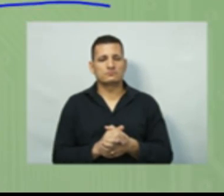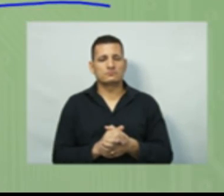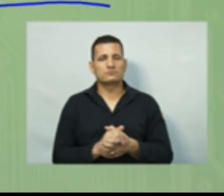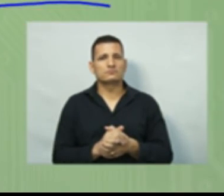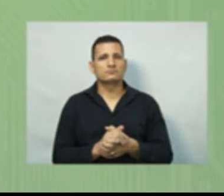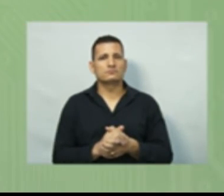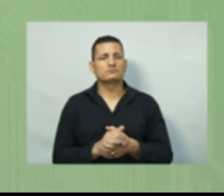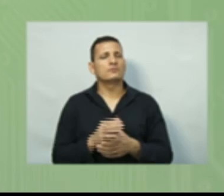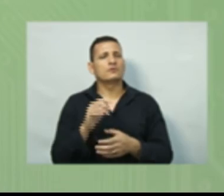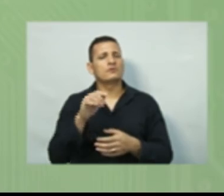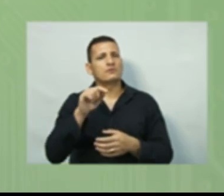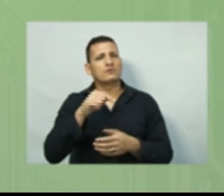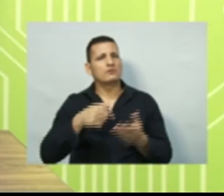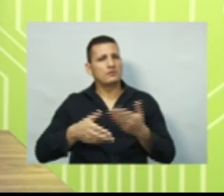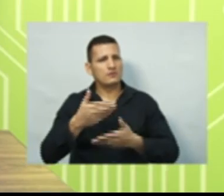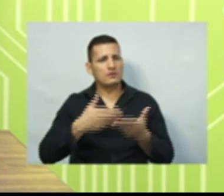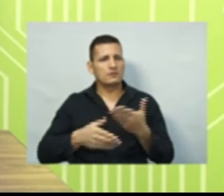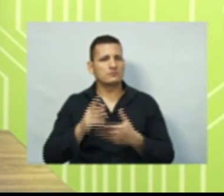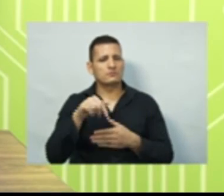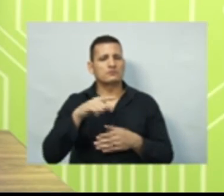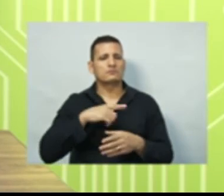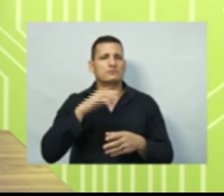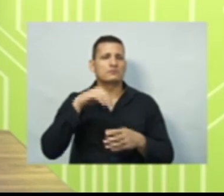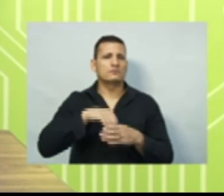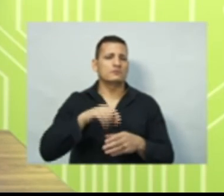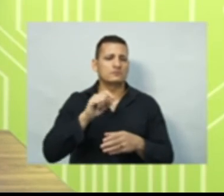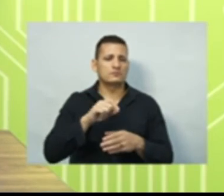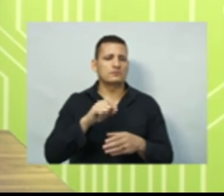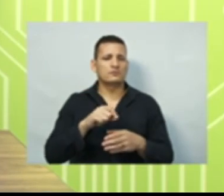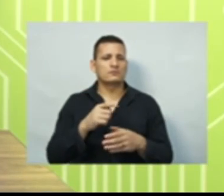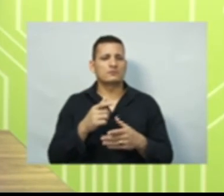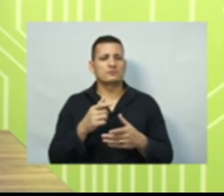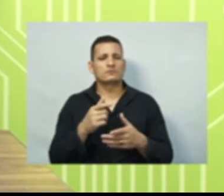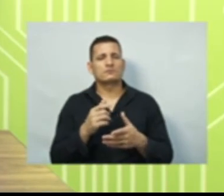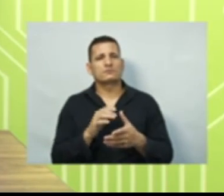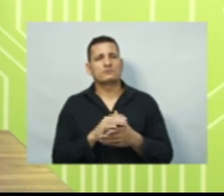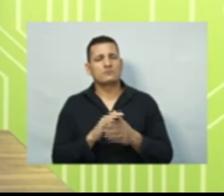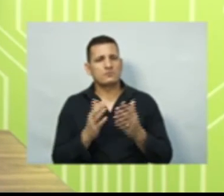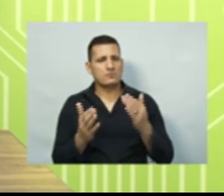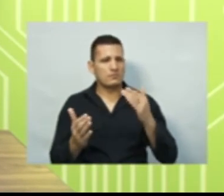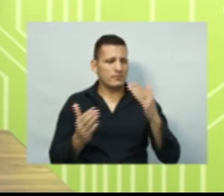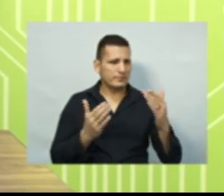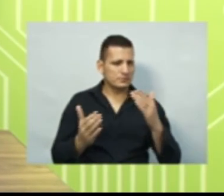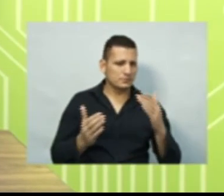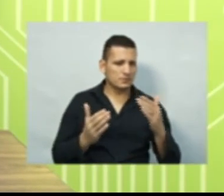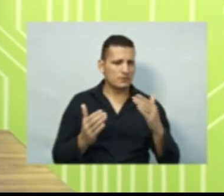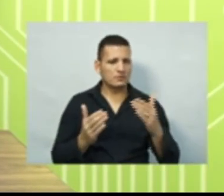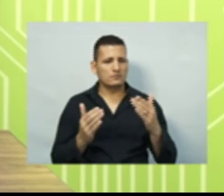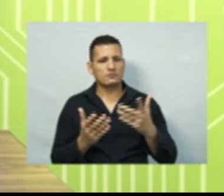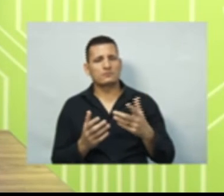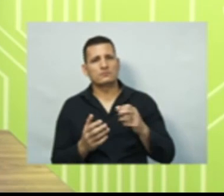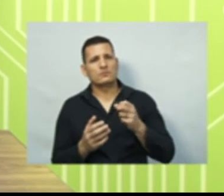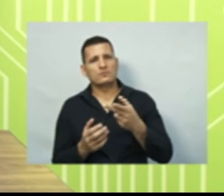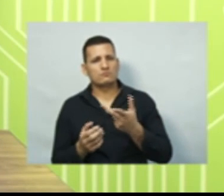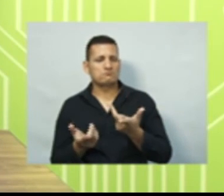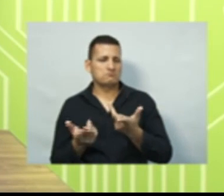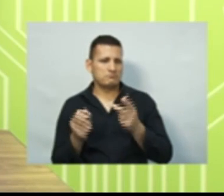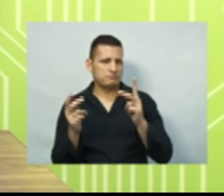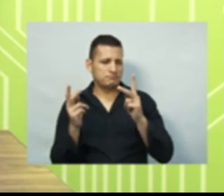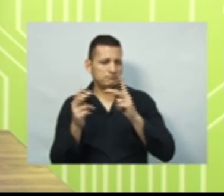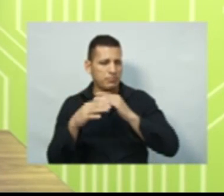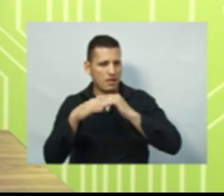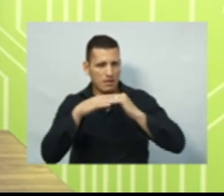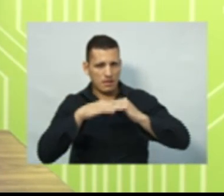então, está ligada a essa questão da produção de uma comparação, uma harmonia entre